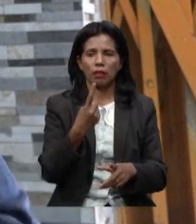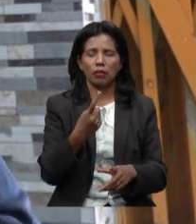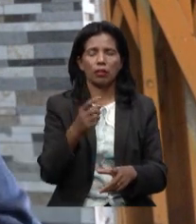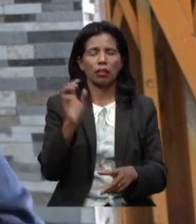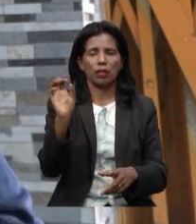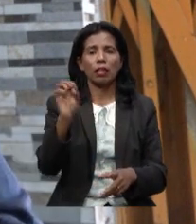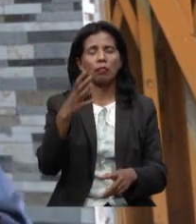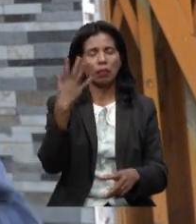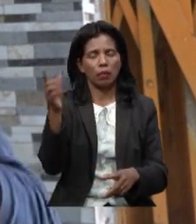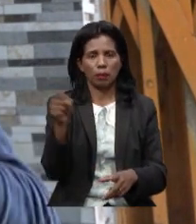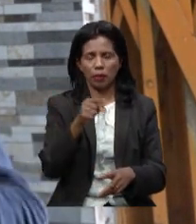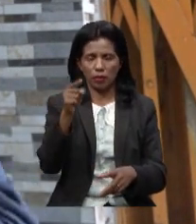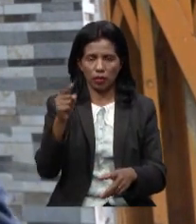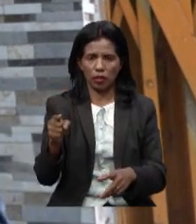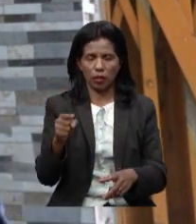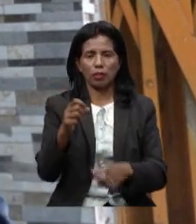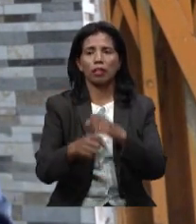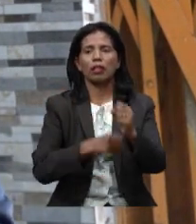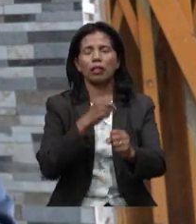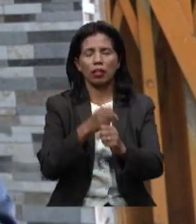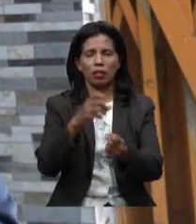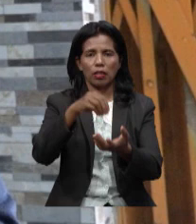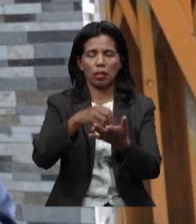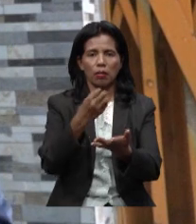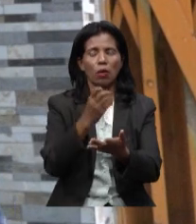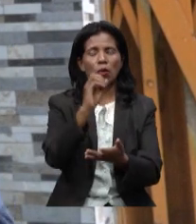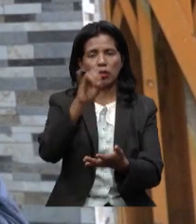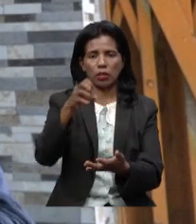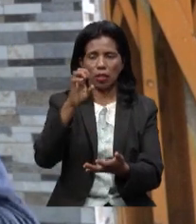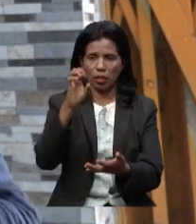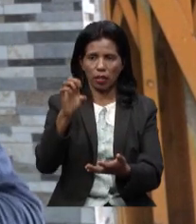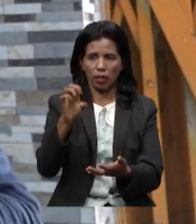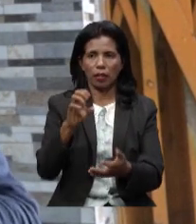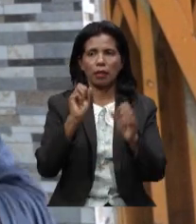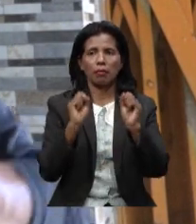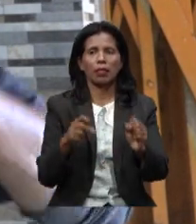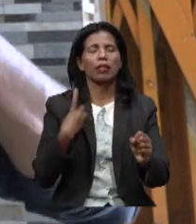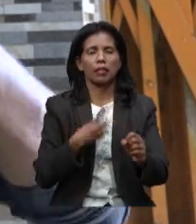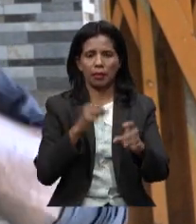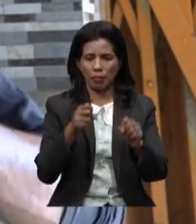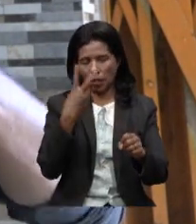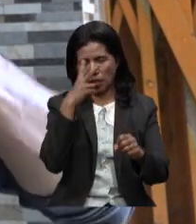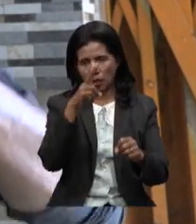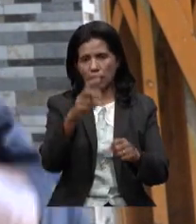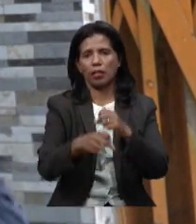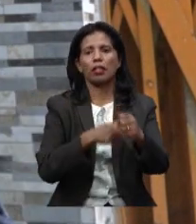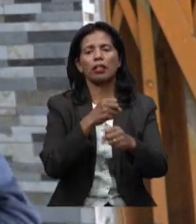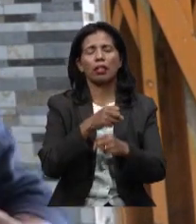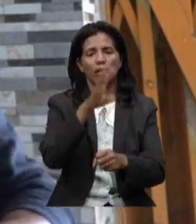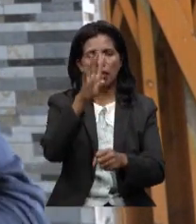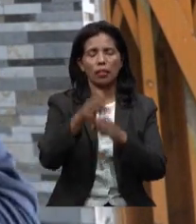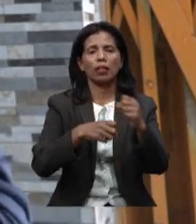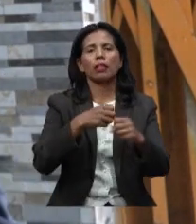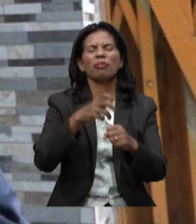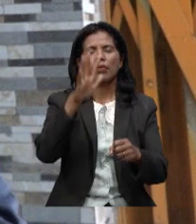15% hane sane por ano bae alokasau bar sumen jeral ustadu ne maka foi bele ita bele hare katak entre tinang hati nandi mana ne ita bele